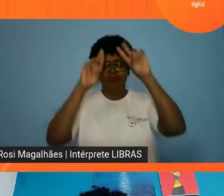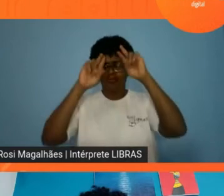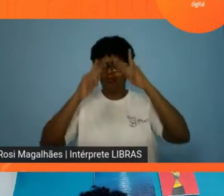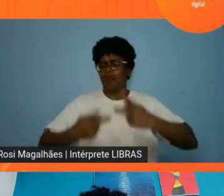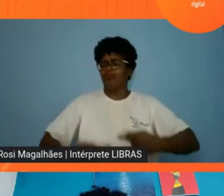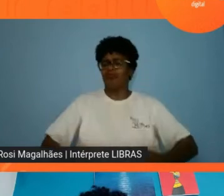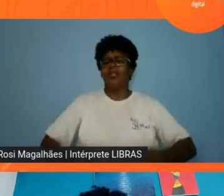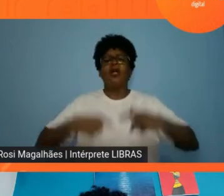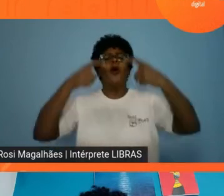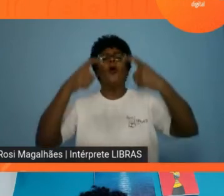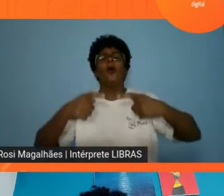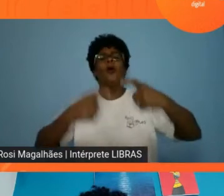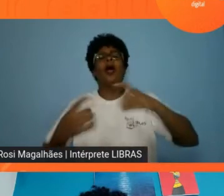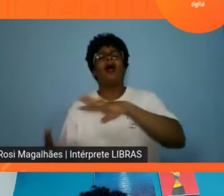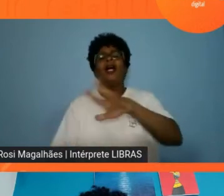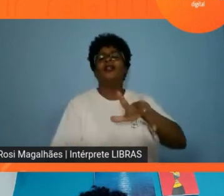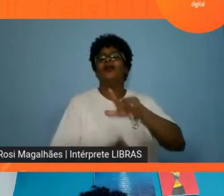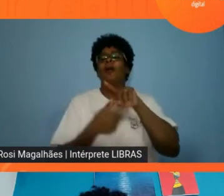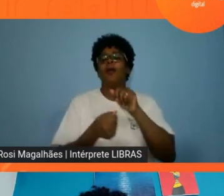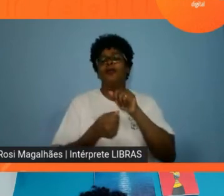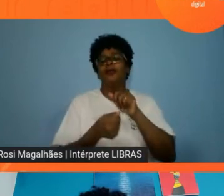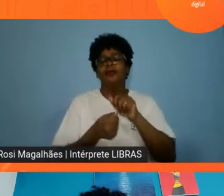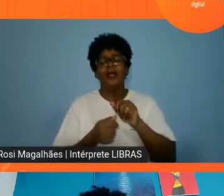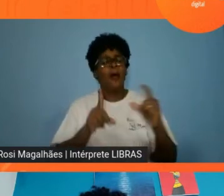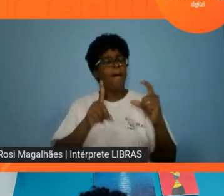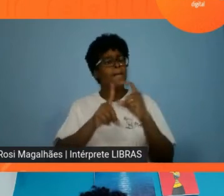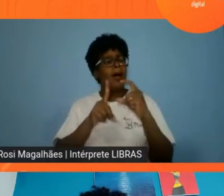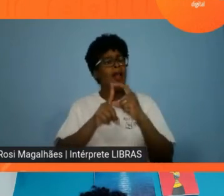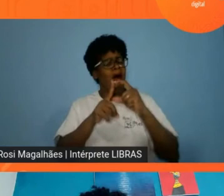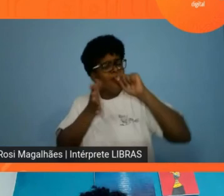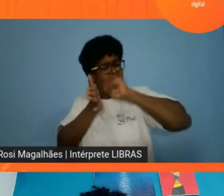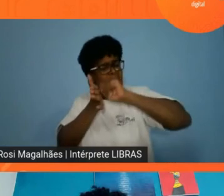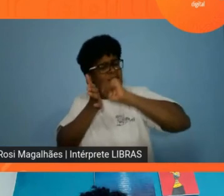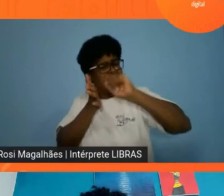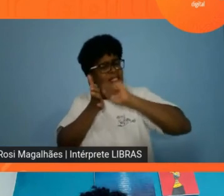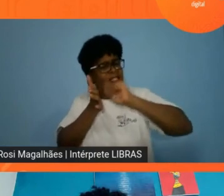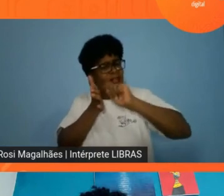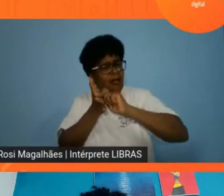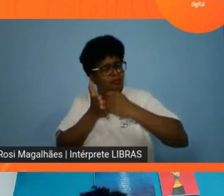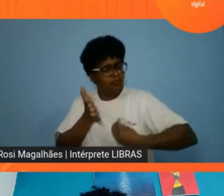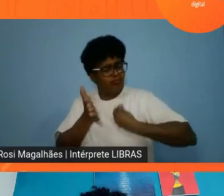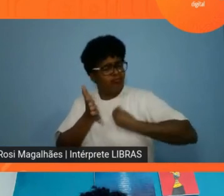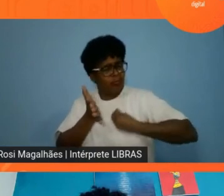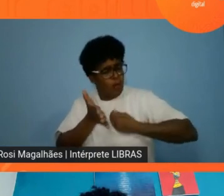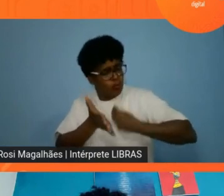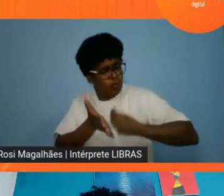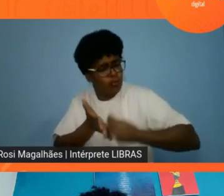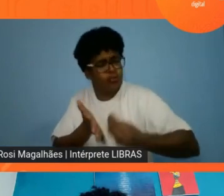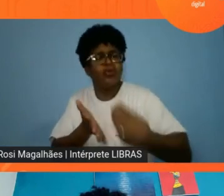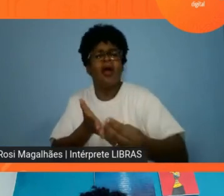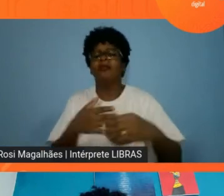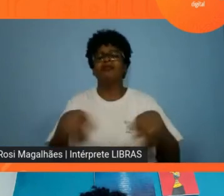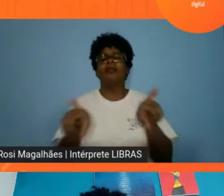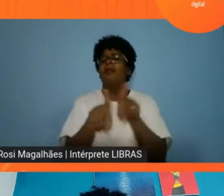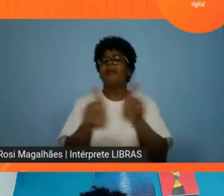nosso lugar no mundo. Então, a palavra escrita, ela me acompanhou Da mesma maneira que nós trazemos no nosso